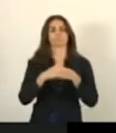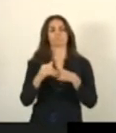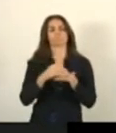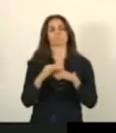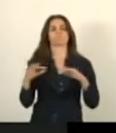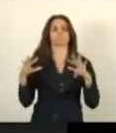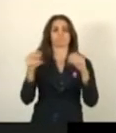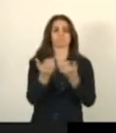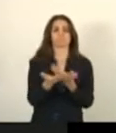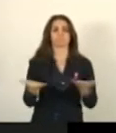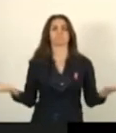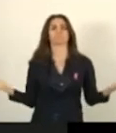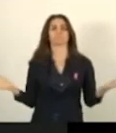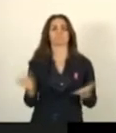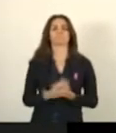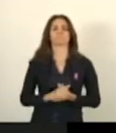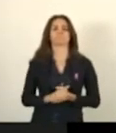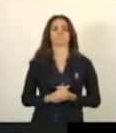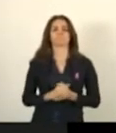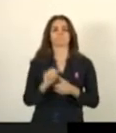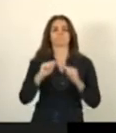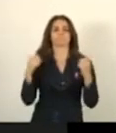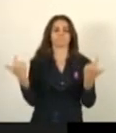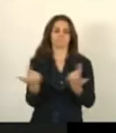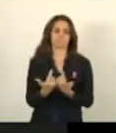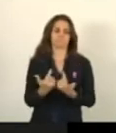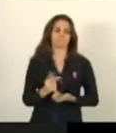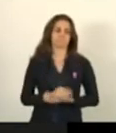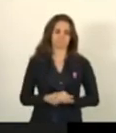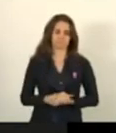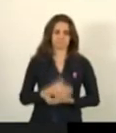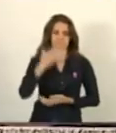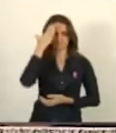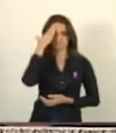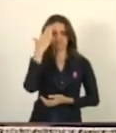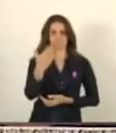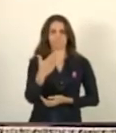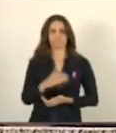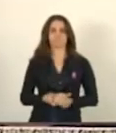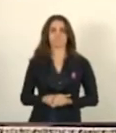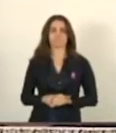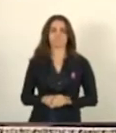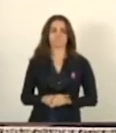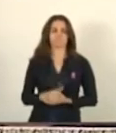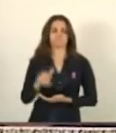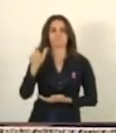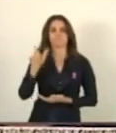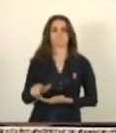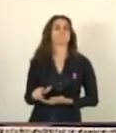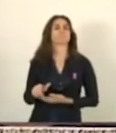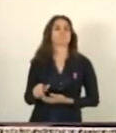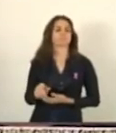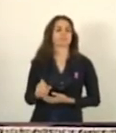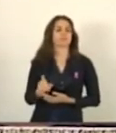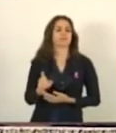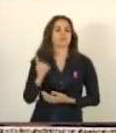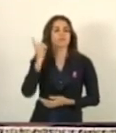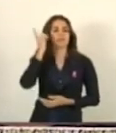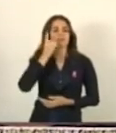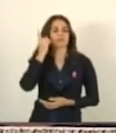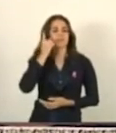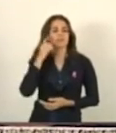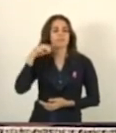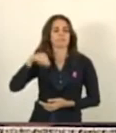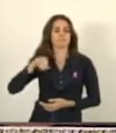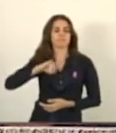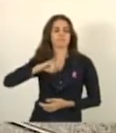a todos os senhores e senhoras deputados da Assembleia Legislativa. Obrigado, deputado Teodorico Ferraz. Com a palavra, deputado Sérgio Majeski.